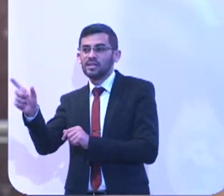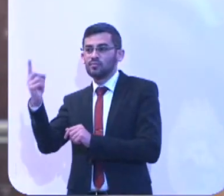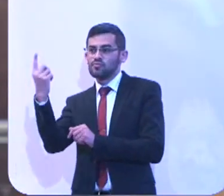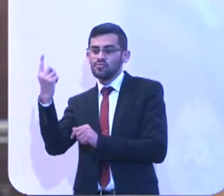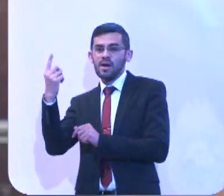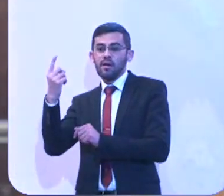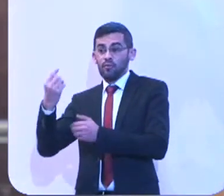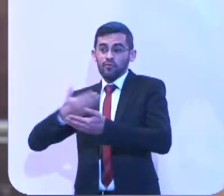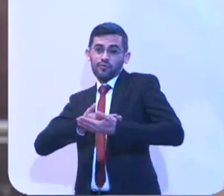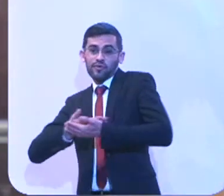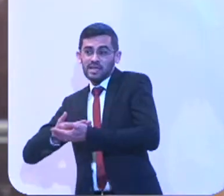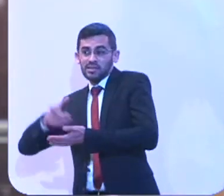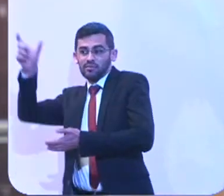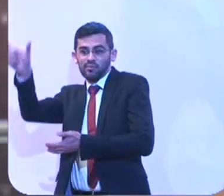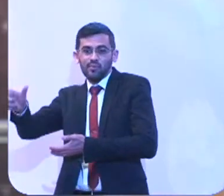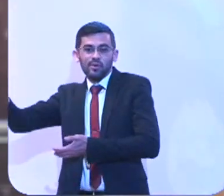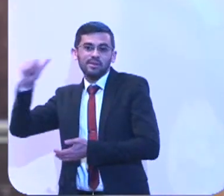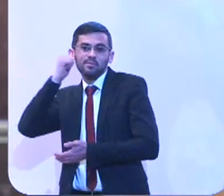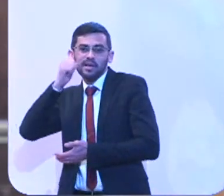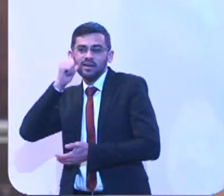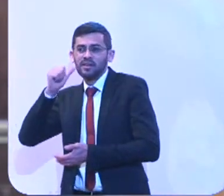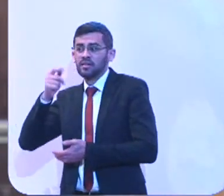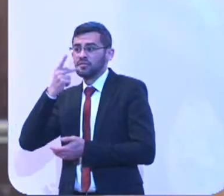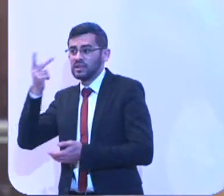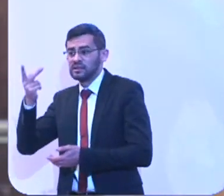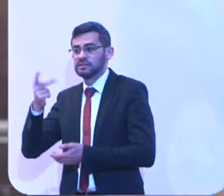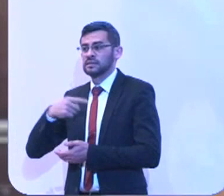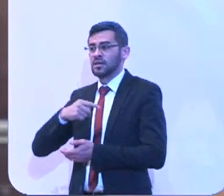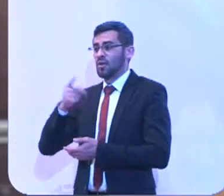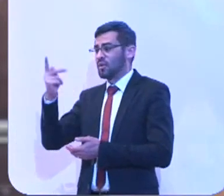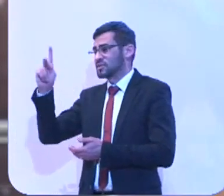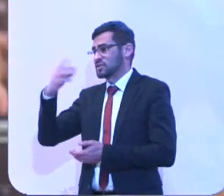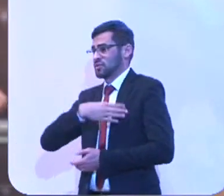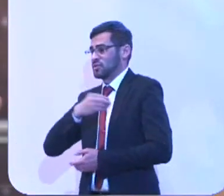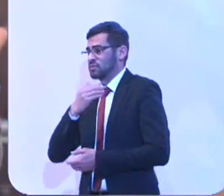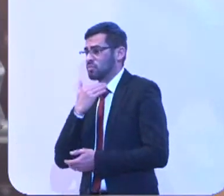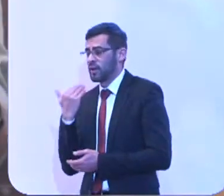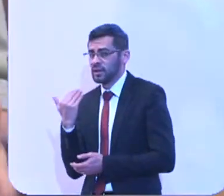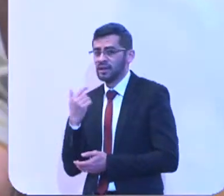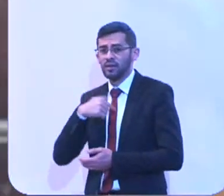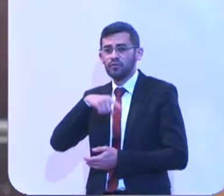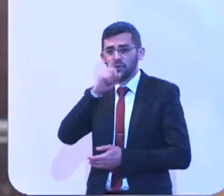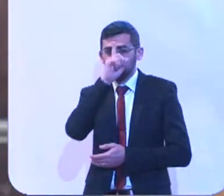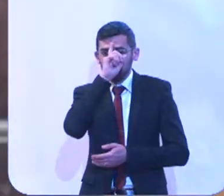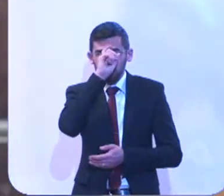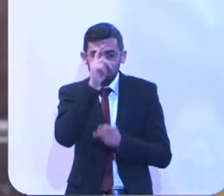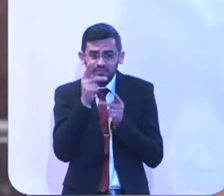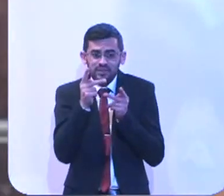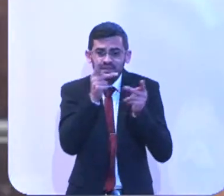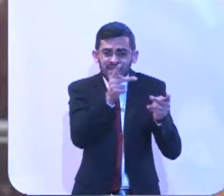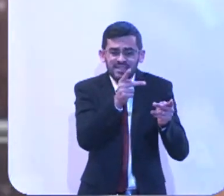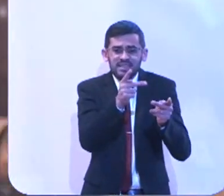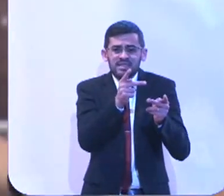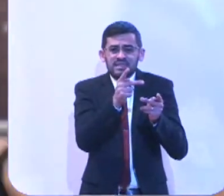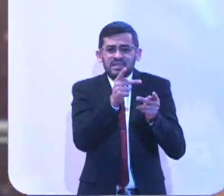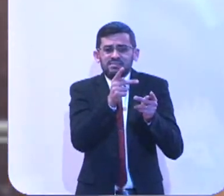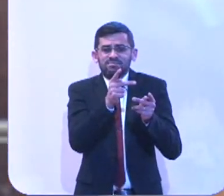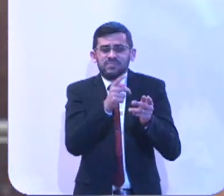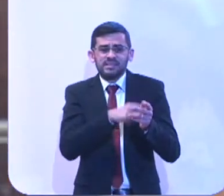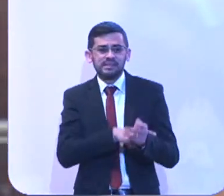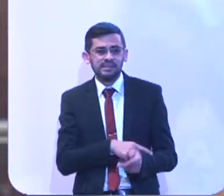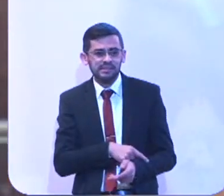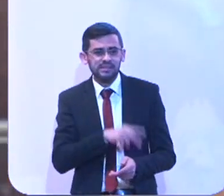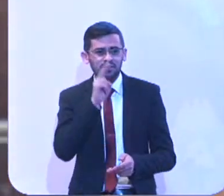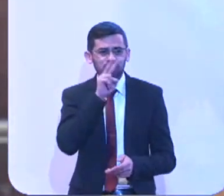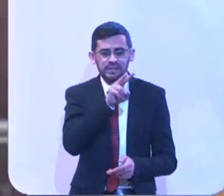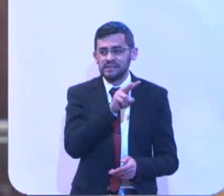não iria resistir, iria morrer. Eu lembro quando eu entrei na UTI e vi aquele menino todo inchado. E eu tinha que